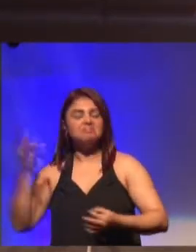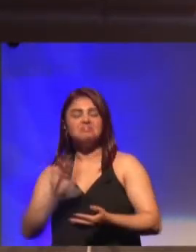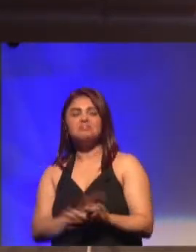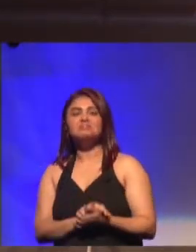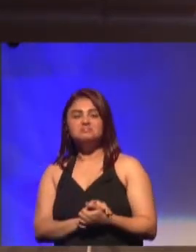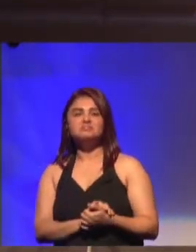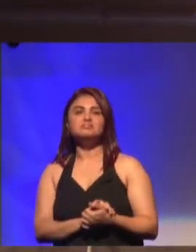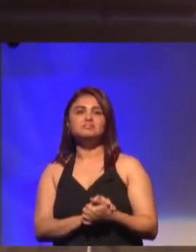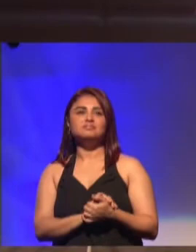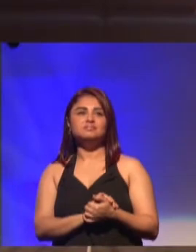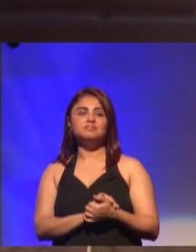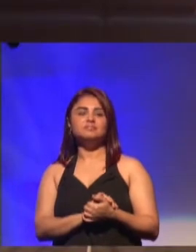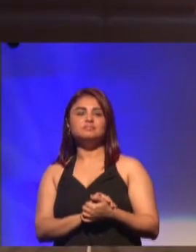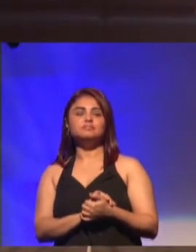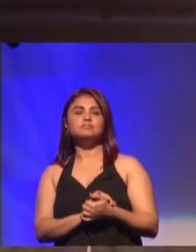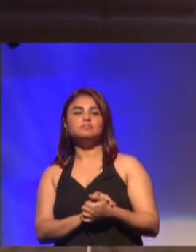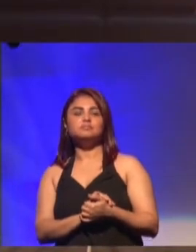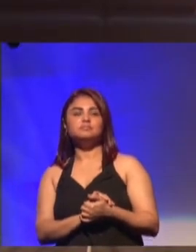Eu, hein?